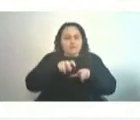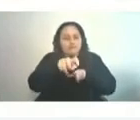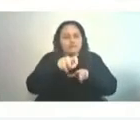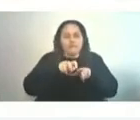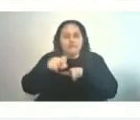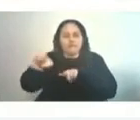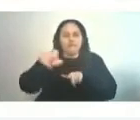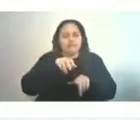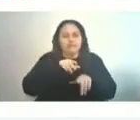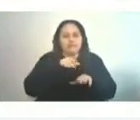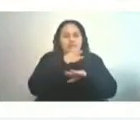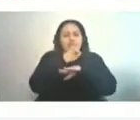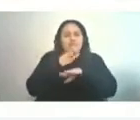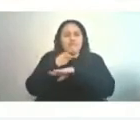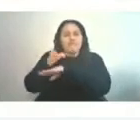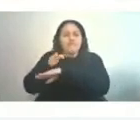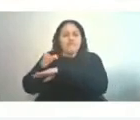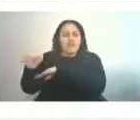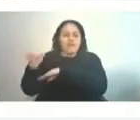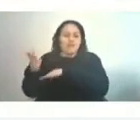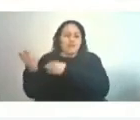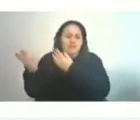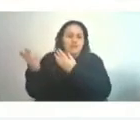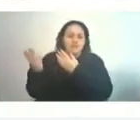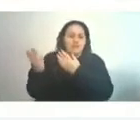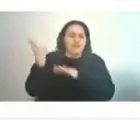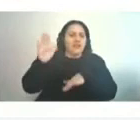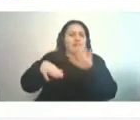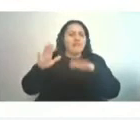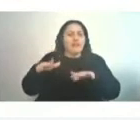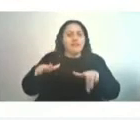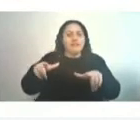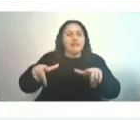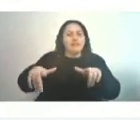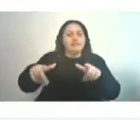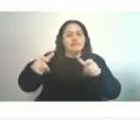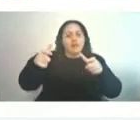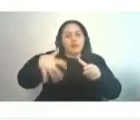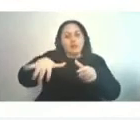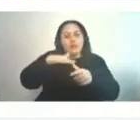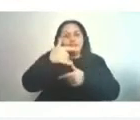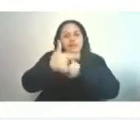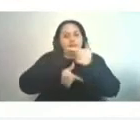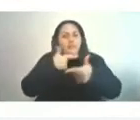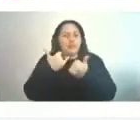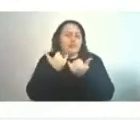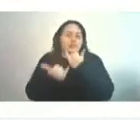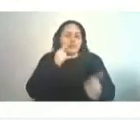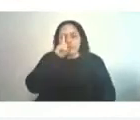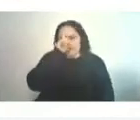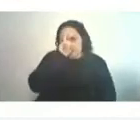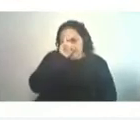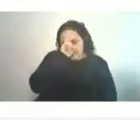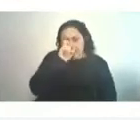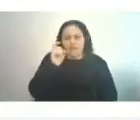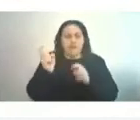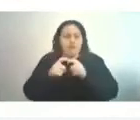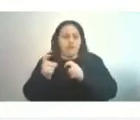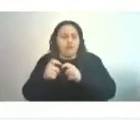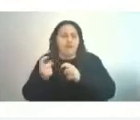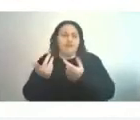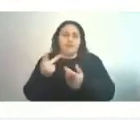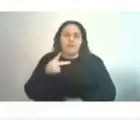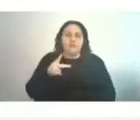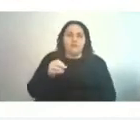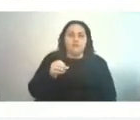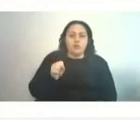mais ligadas muitas vezes ao espaço do mundo do trabalho, né? Que é o hospital, é o centro de saúde, é o